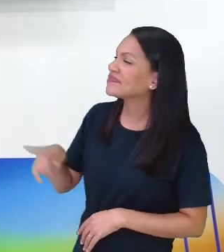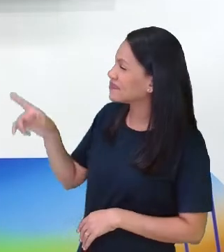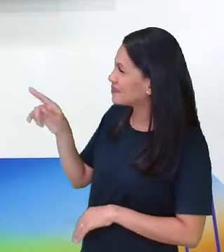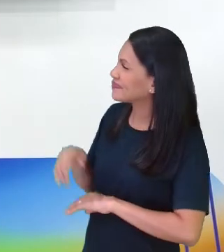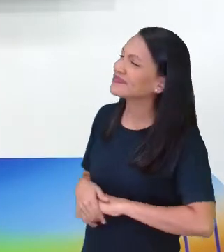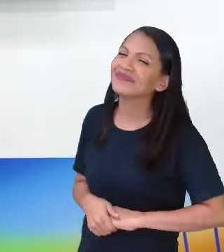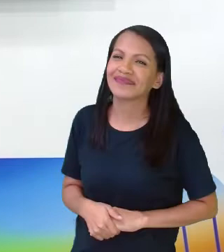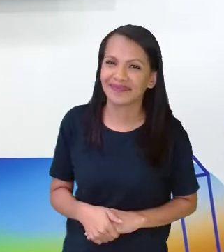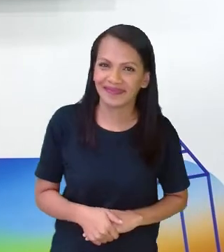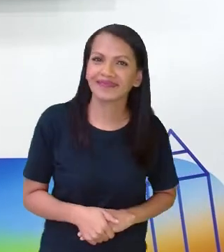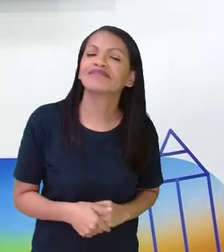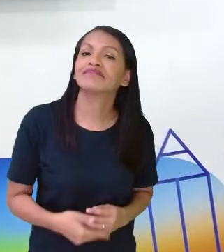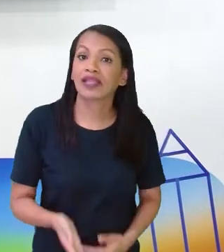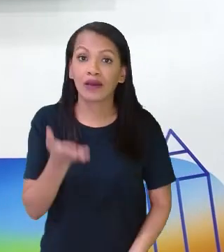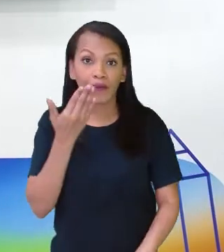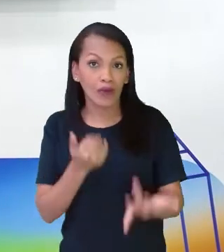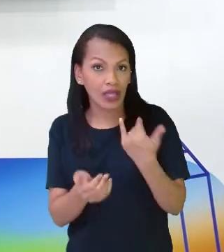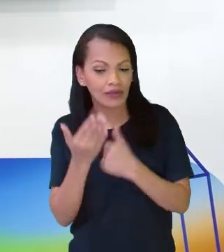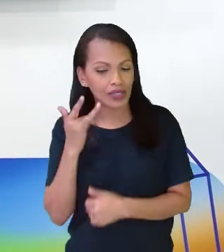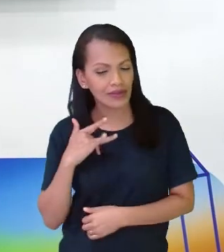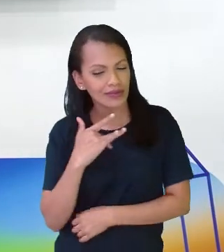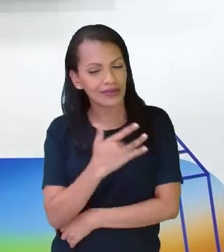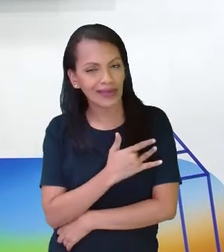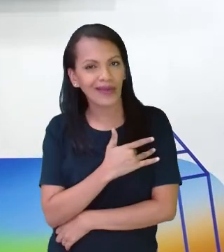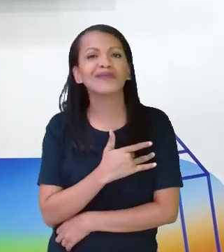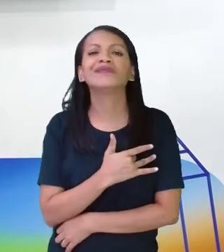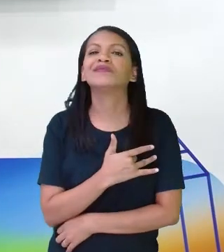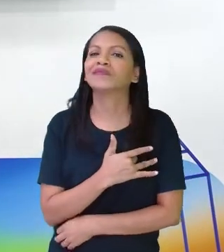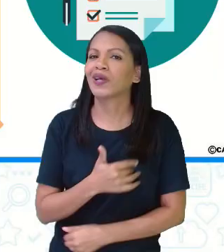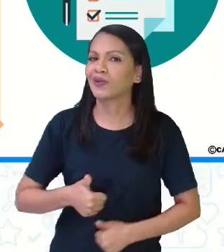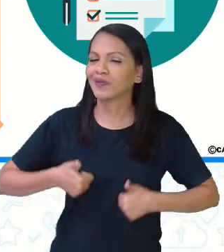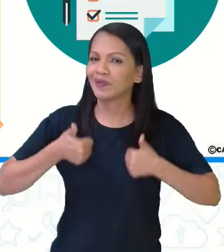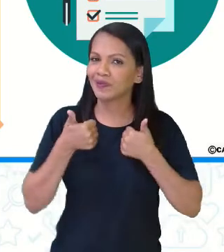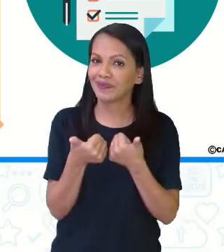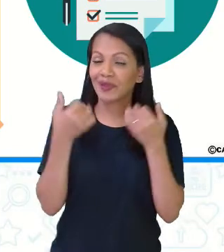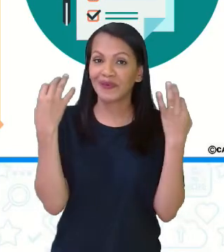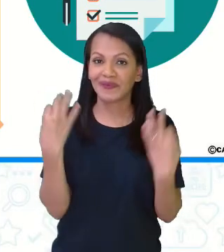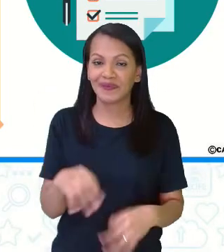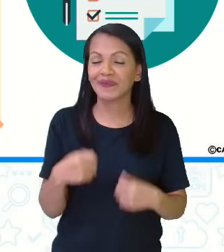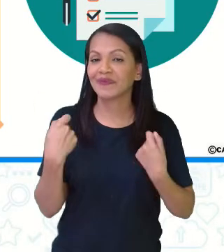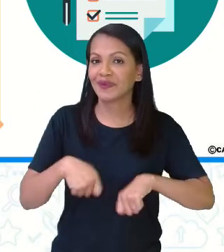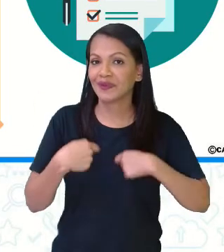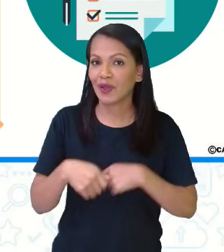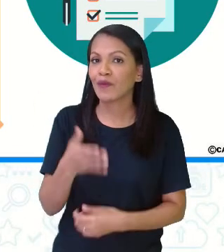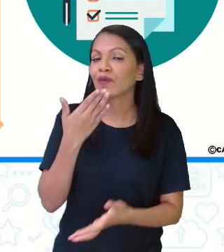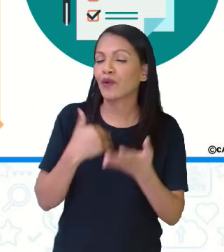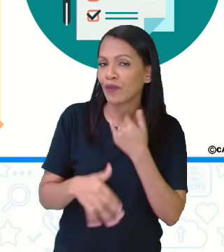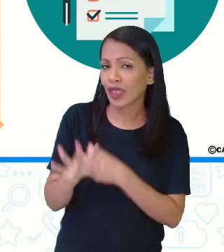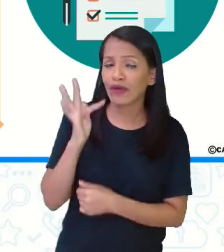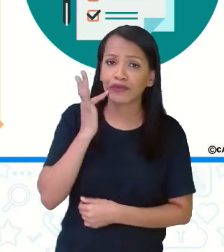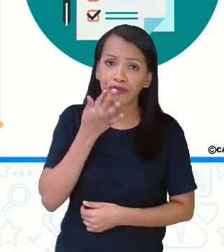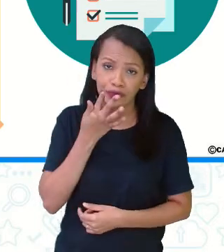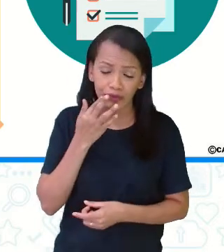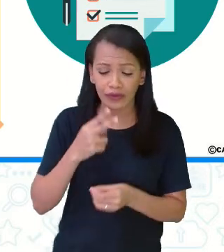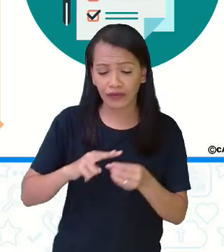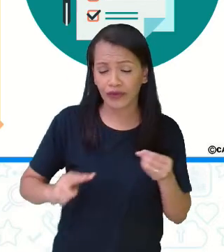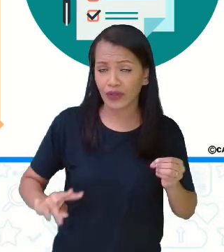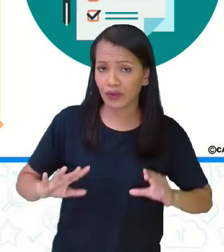acompanhando. Para uma alimentação saudável, devemos consumir diariamente frutas,